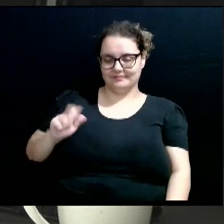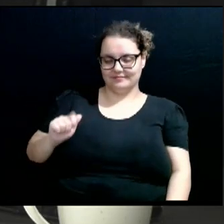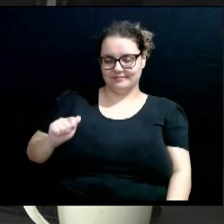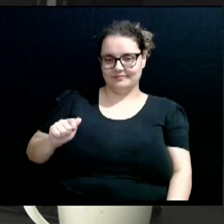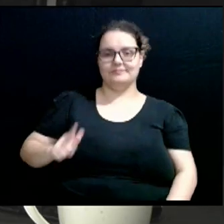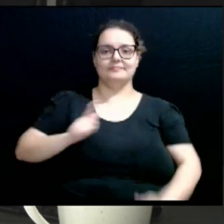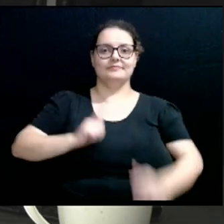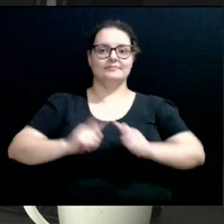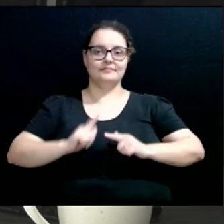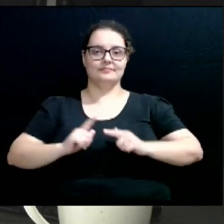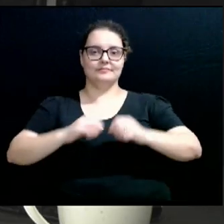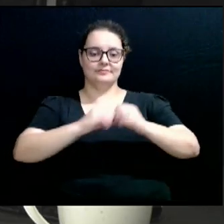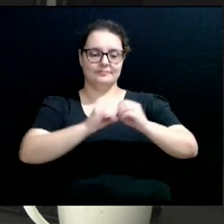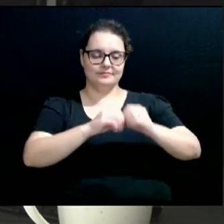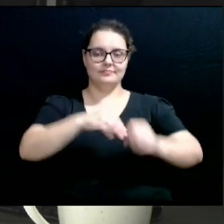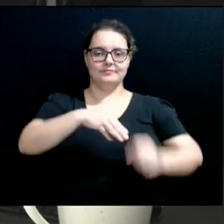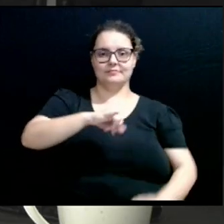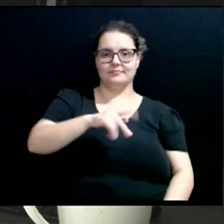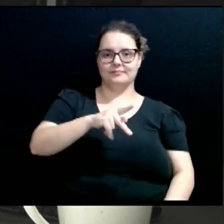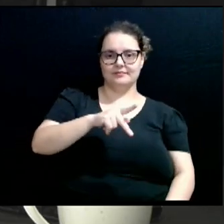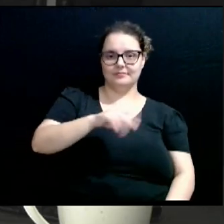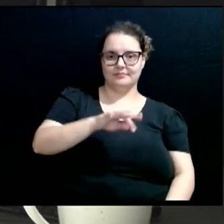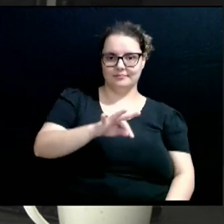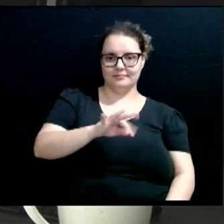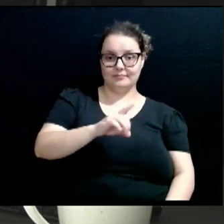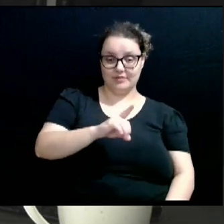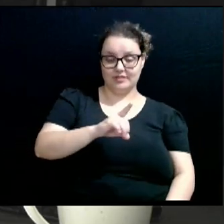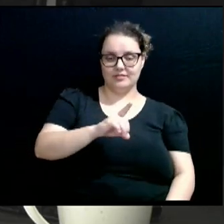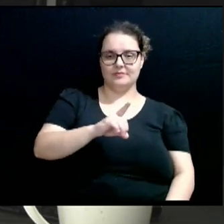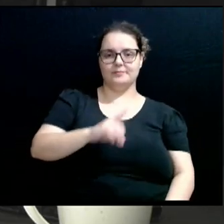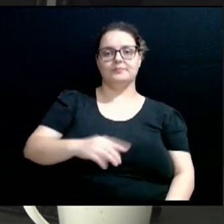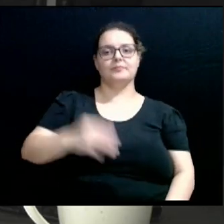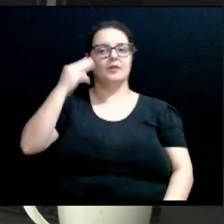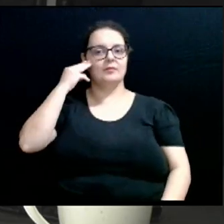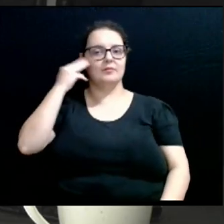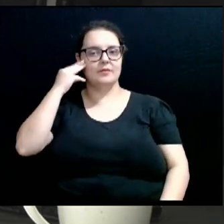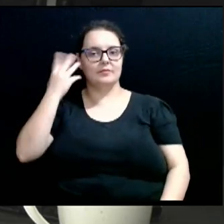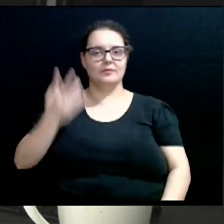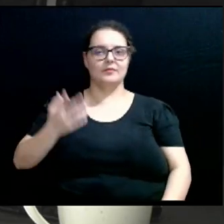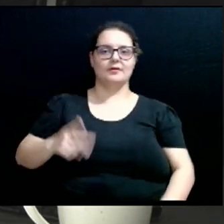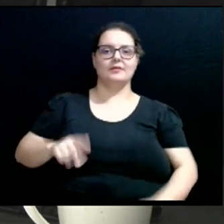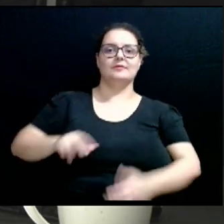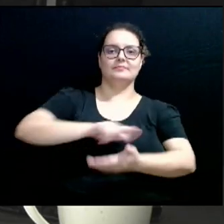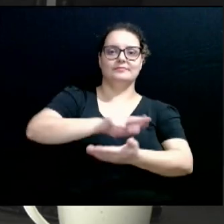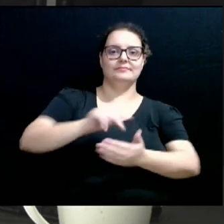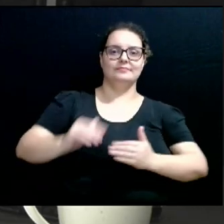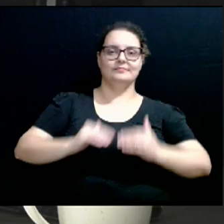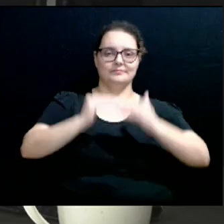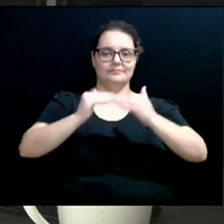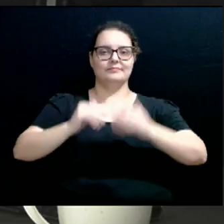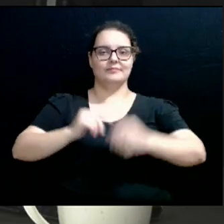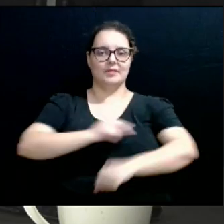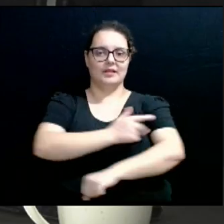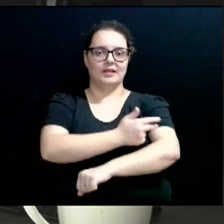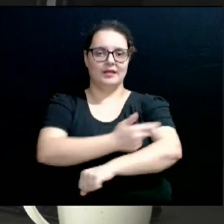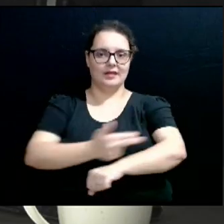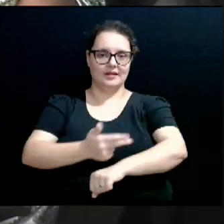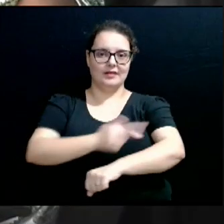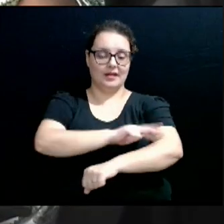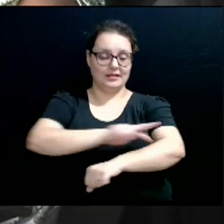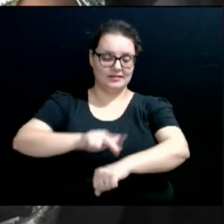MIPID, Memória e Identidade, Promoção da Igualdade na Diversidade Étnico-Racial. Bem-vinda,